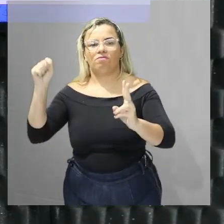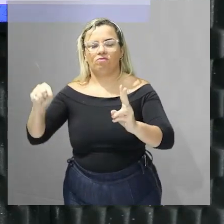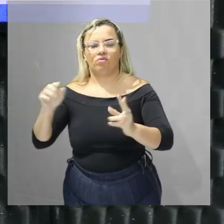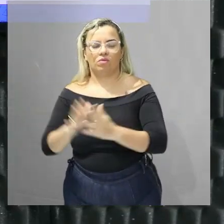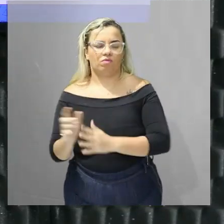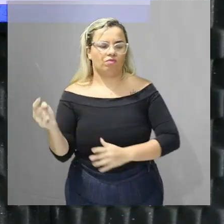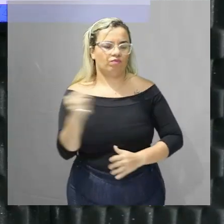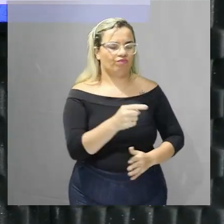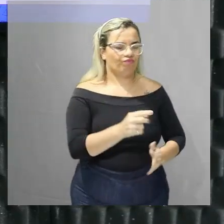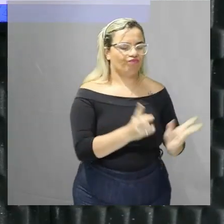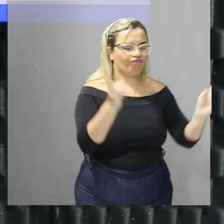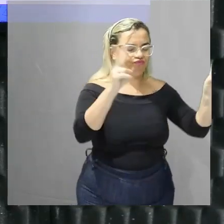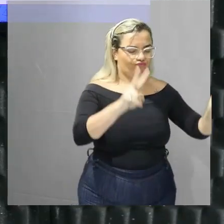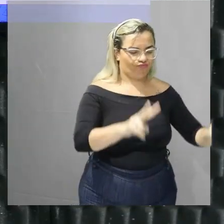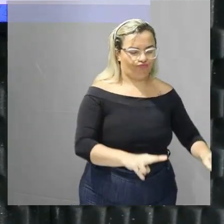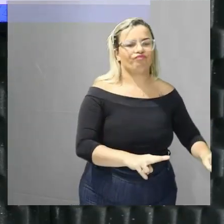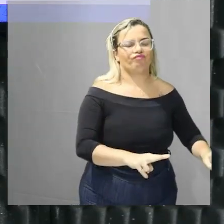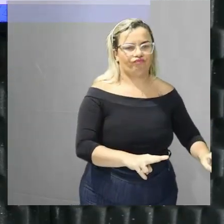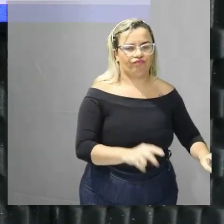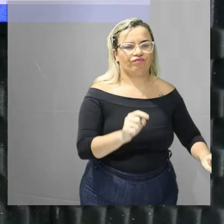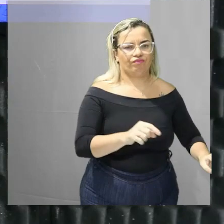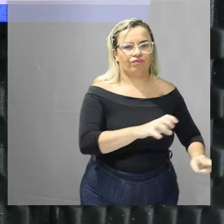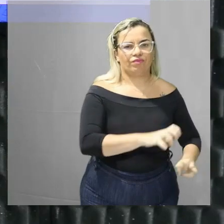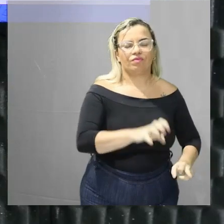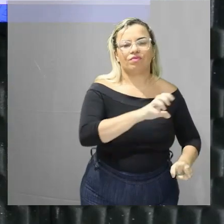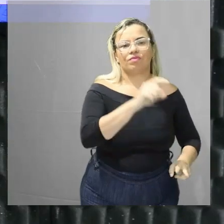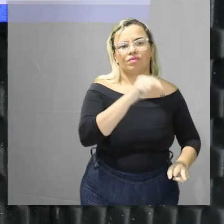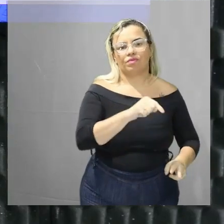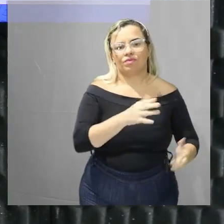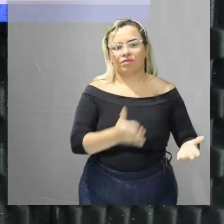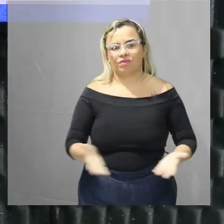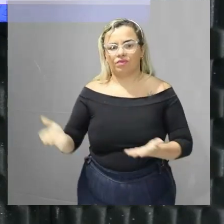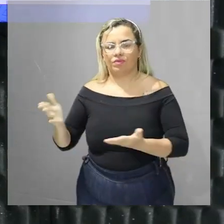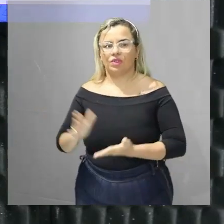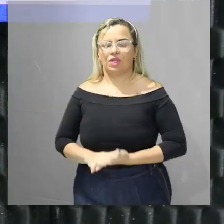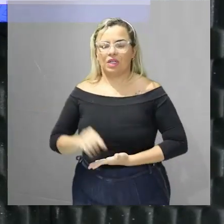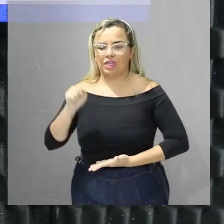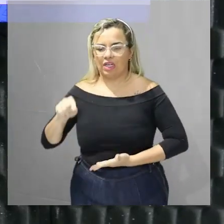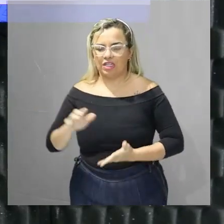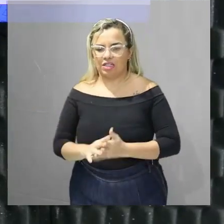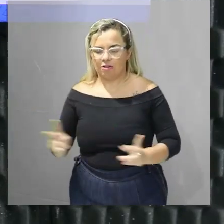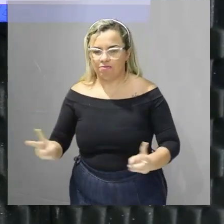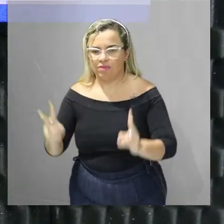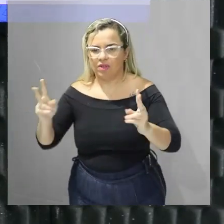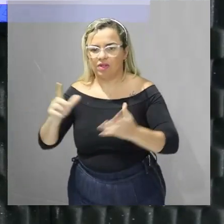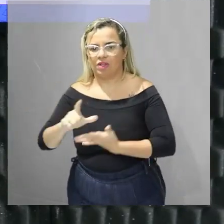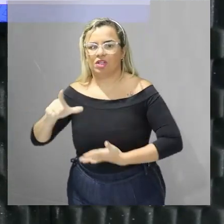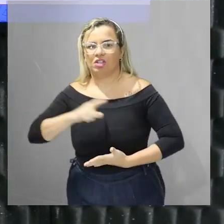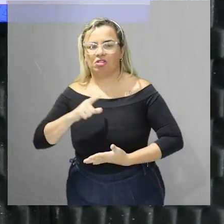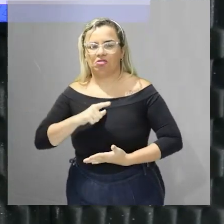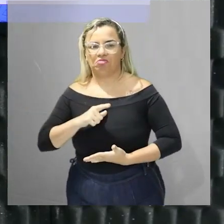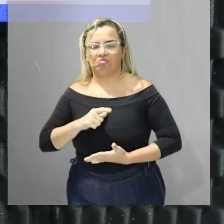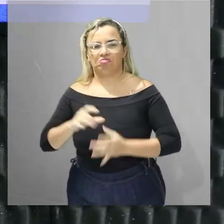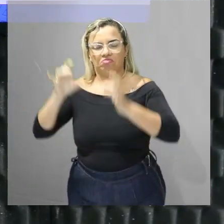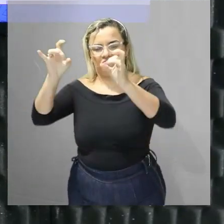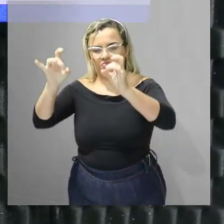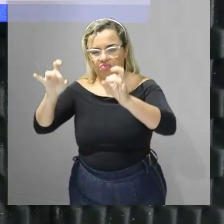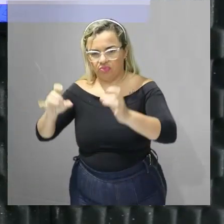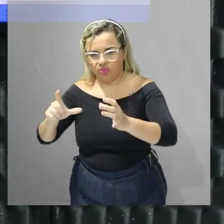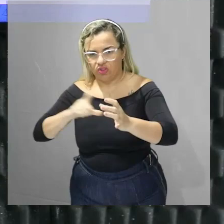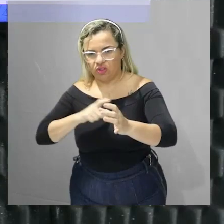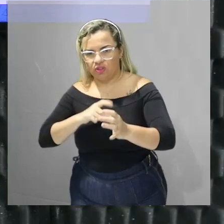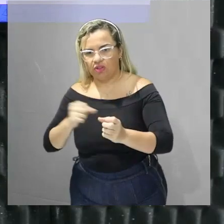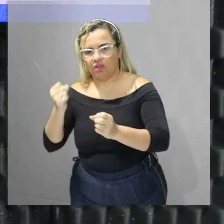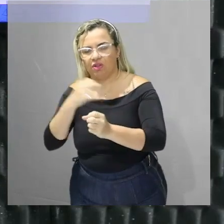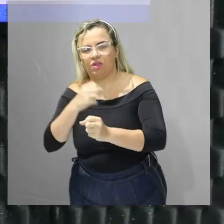certo? Em áreas que tendem a ficar menos valorizadas. E as áreas de prestígio, que são as mais valorizadas, é que vão ter esse privilégio de ter